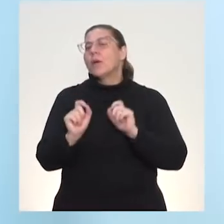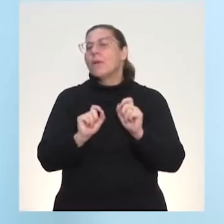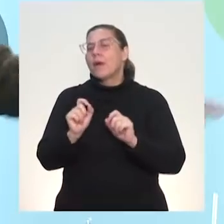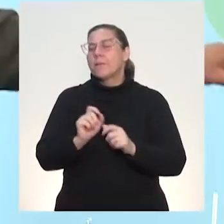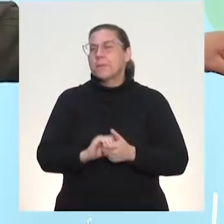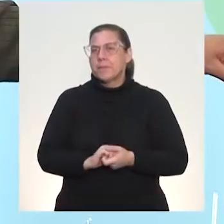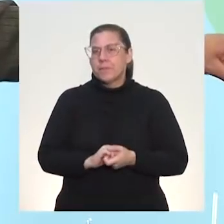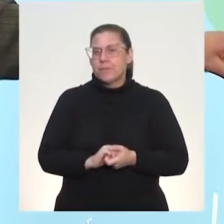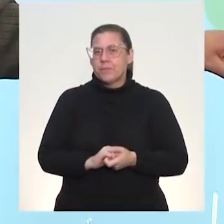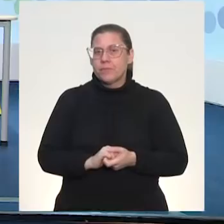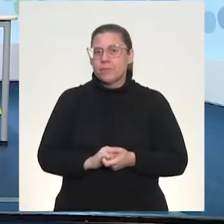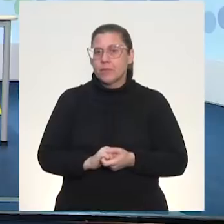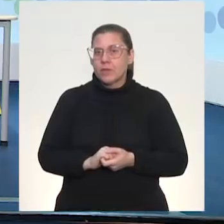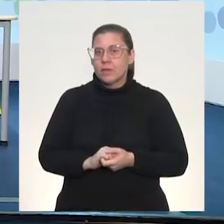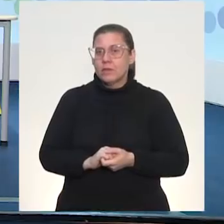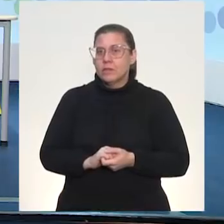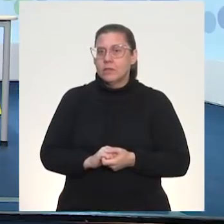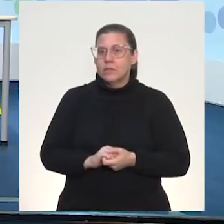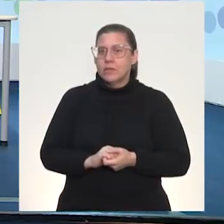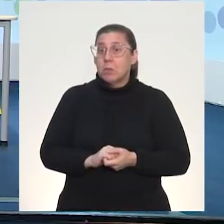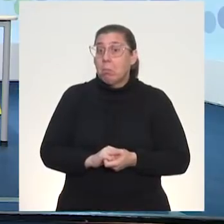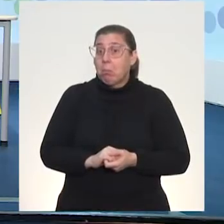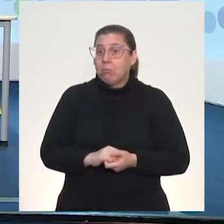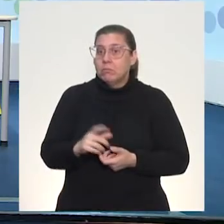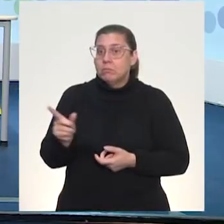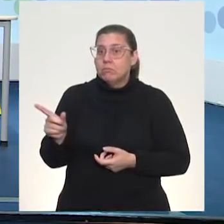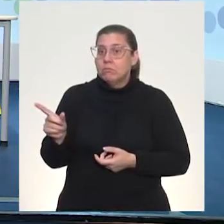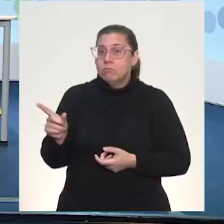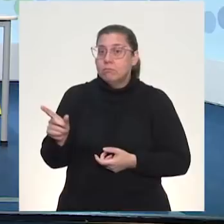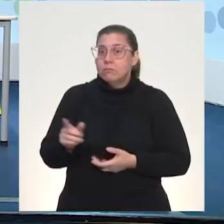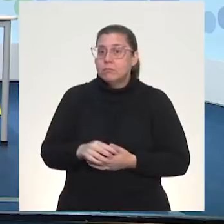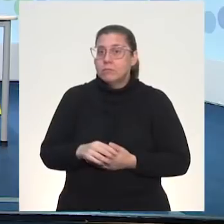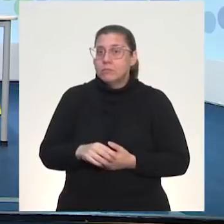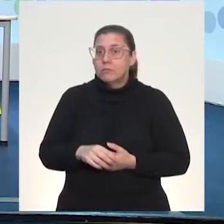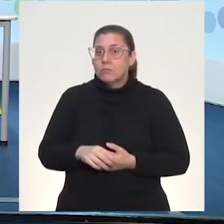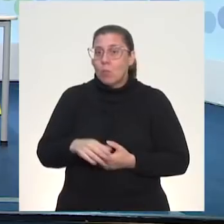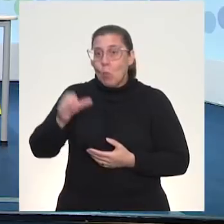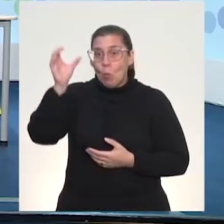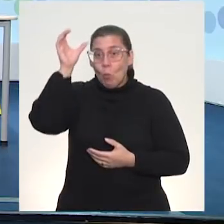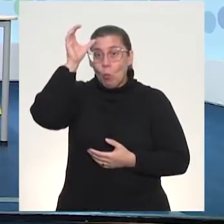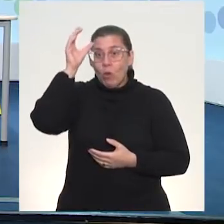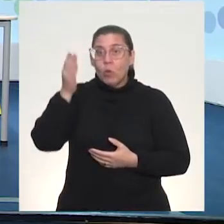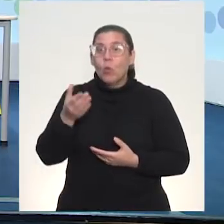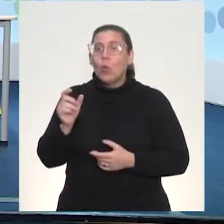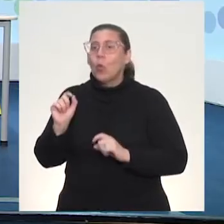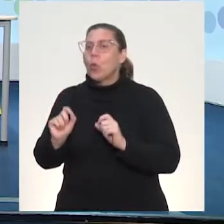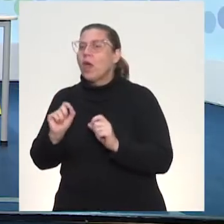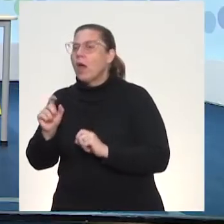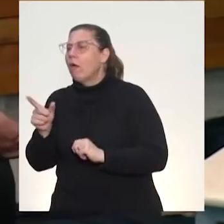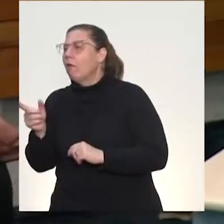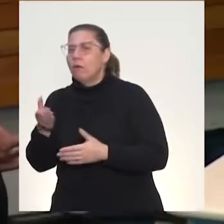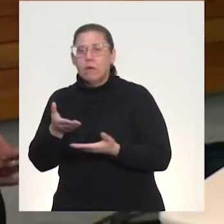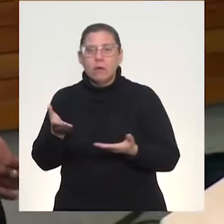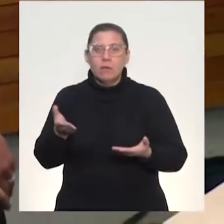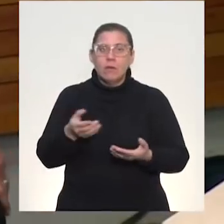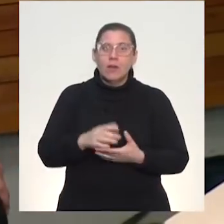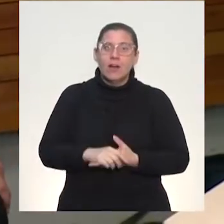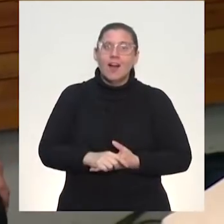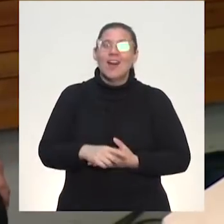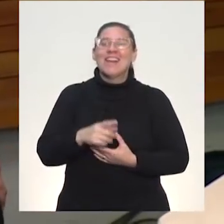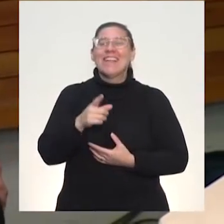Eu trouxe aquilo ali, ó. Trouxe. Aquilo ali e aquilo ali também. Olha lá também no canto. Olha lá o que eu